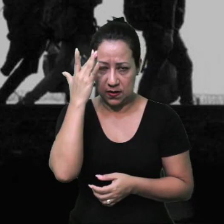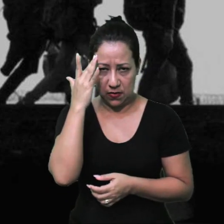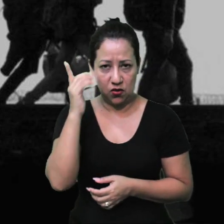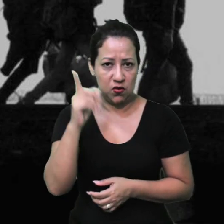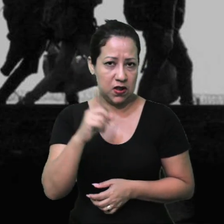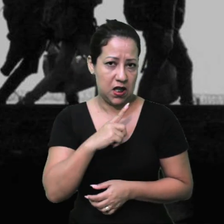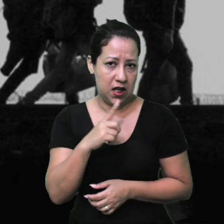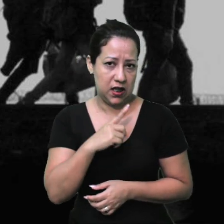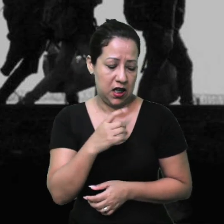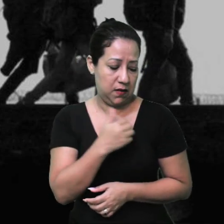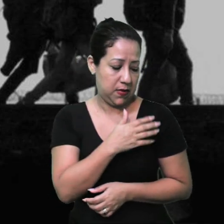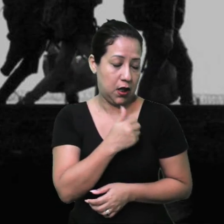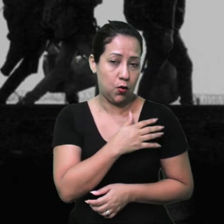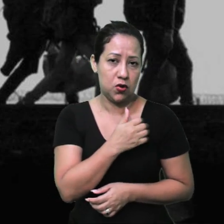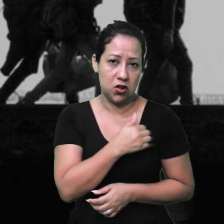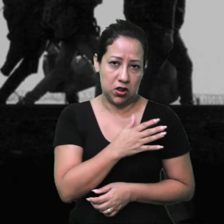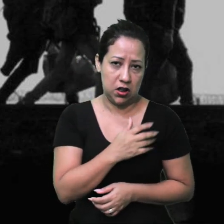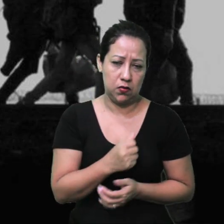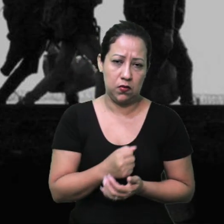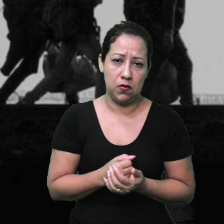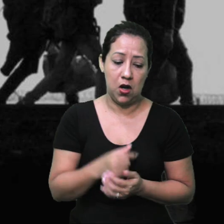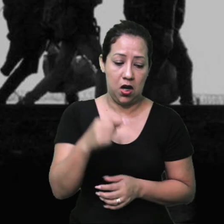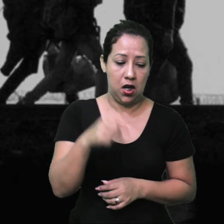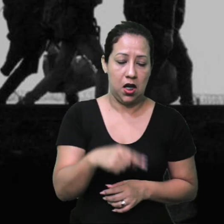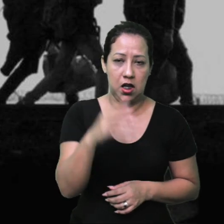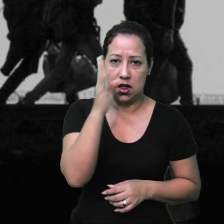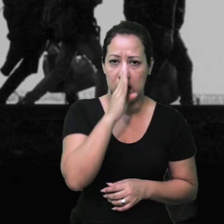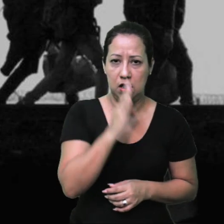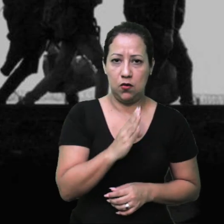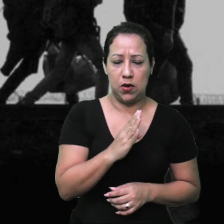Tá? Aqui no Brasil, nosso Estado é laico.